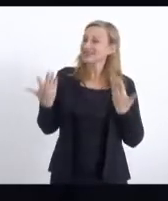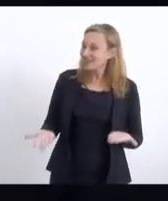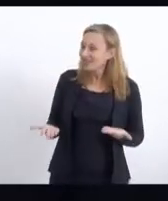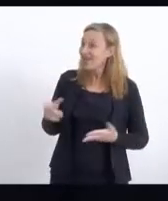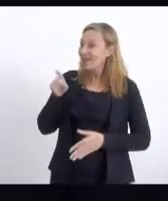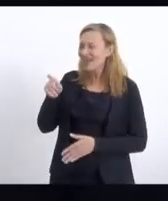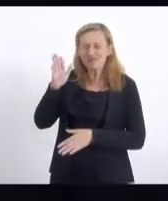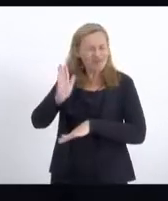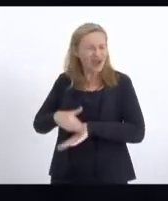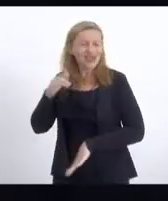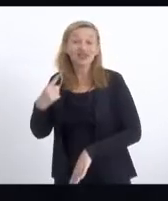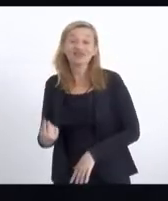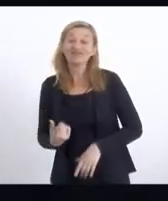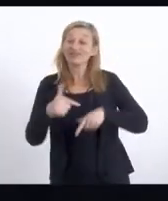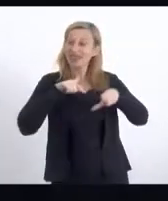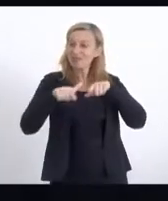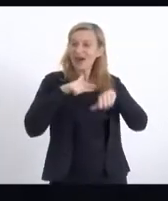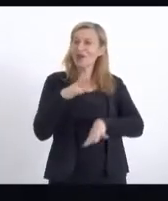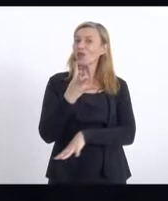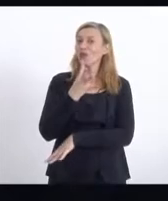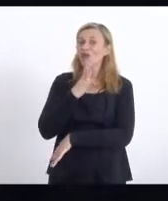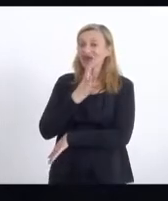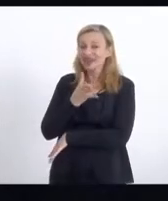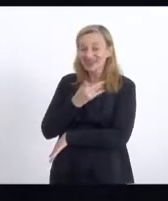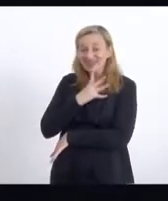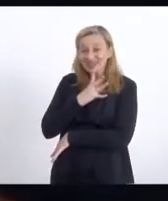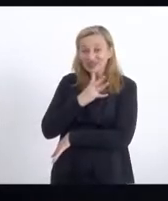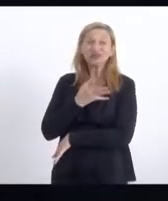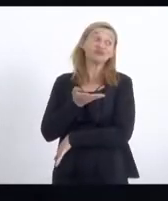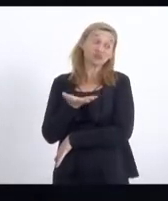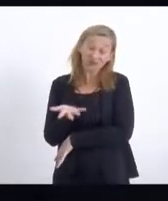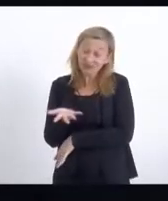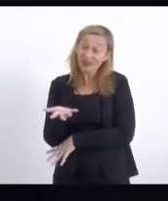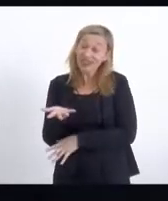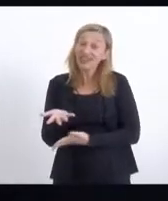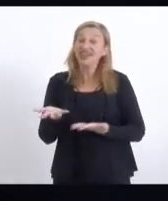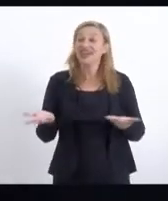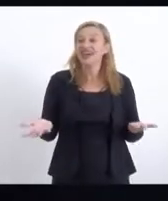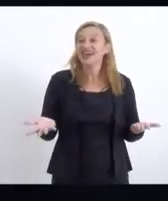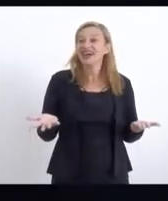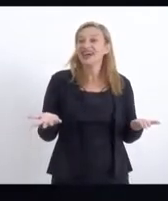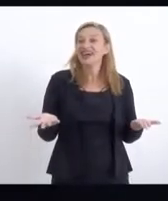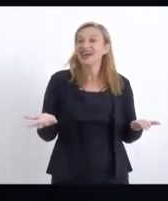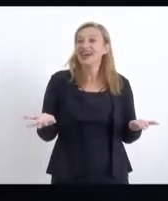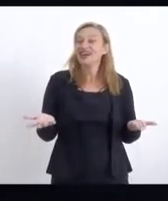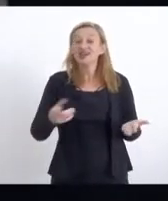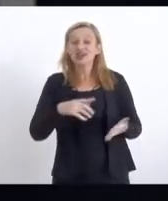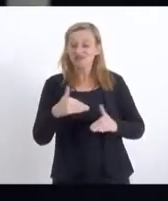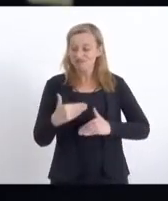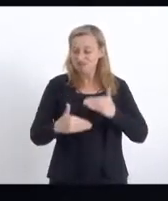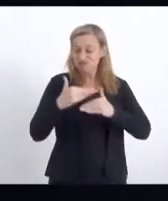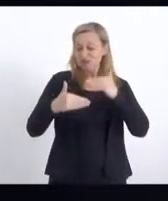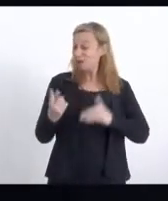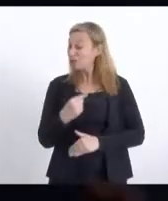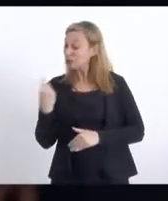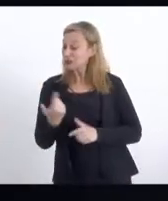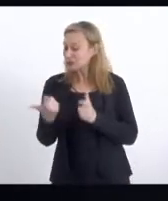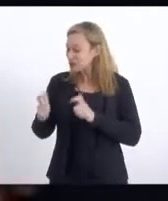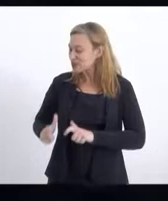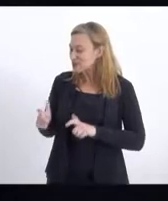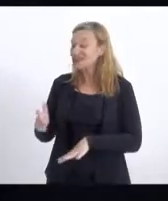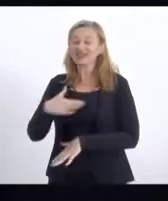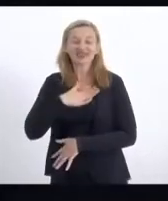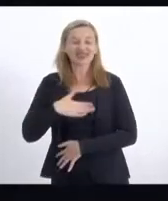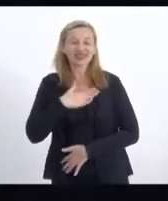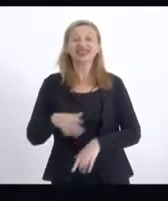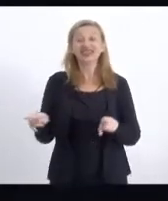é mais um trabalho reconhecido, né, que vem trazer progresso para a nossa região. Gostaria também